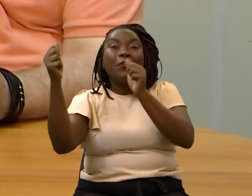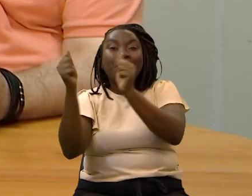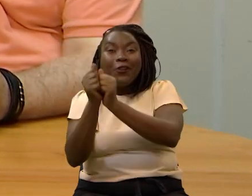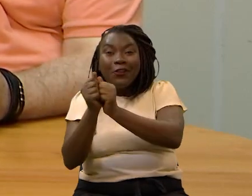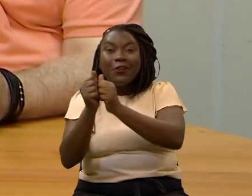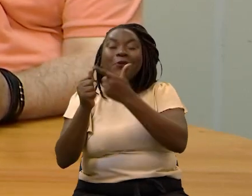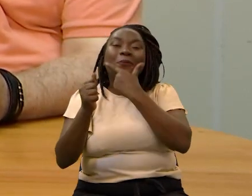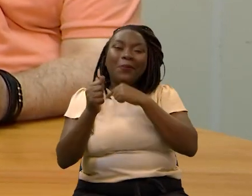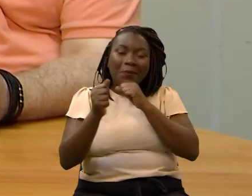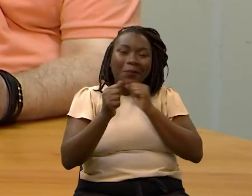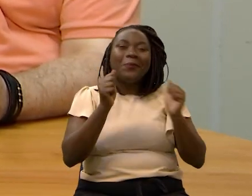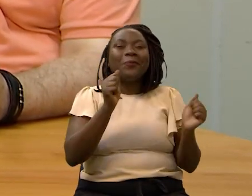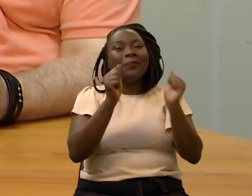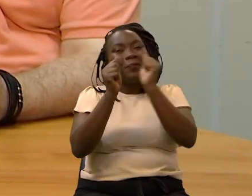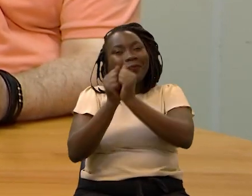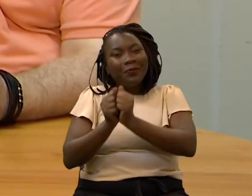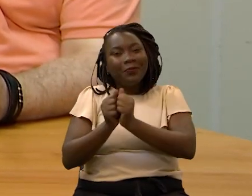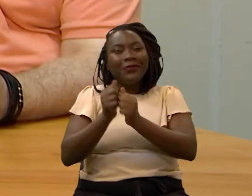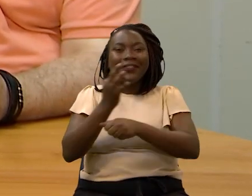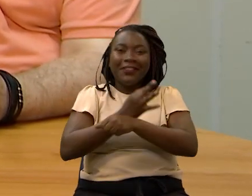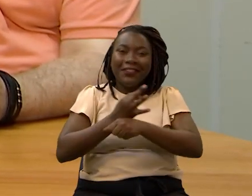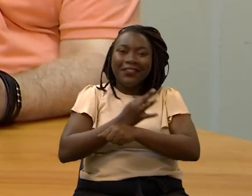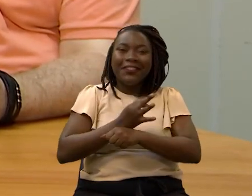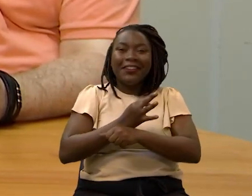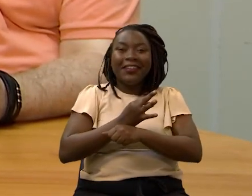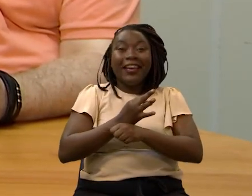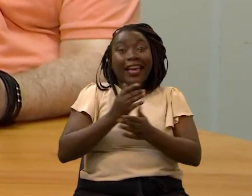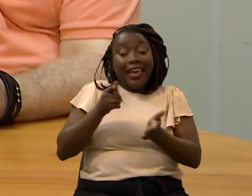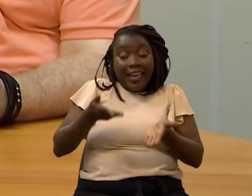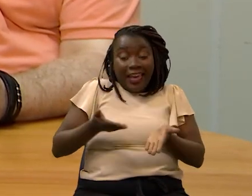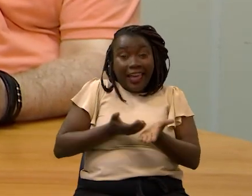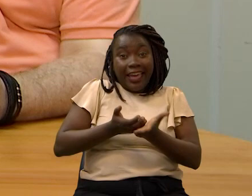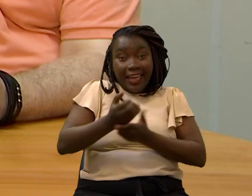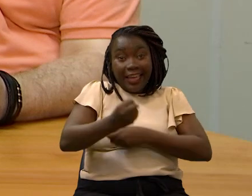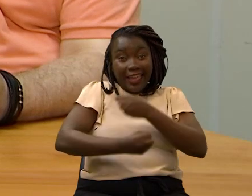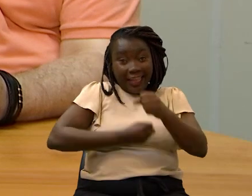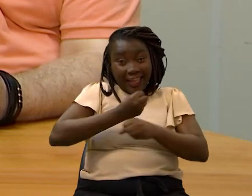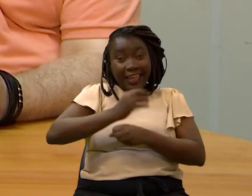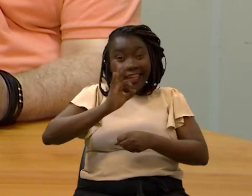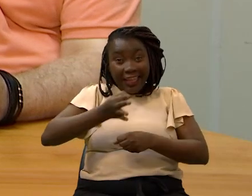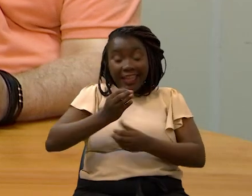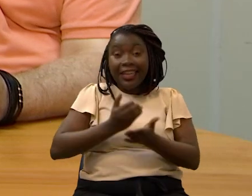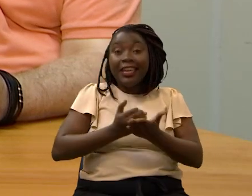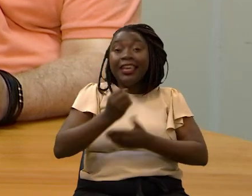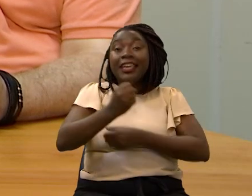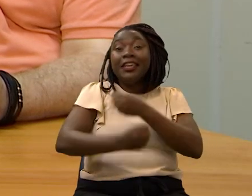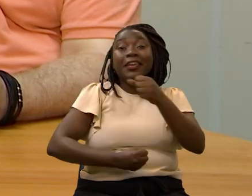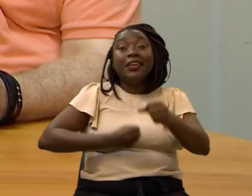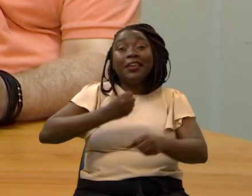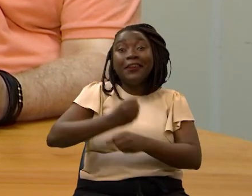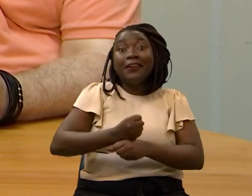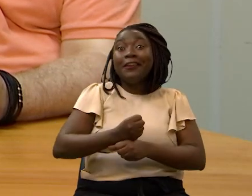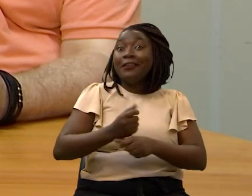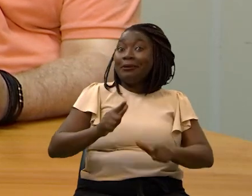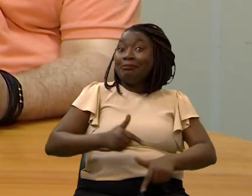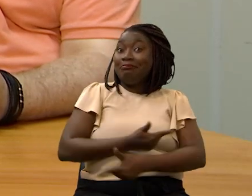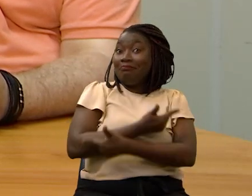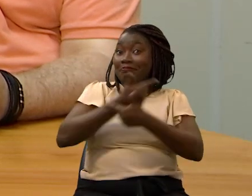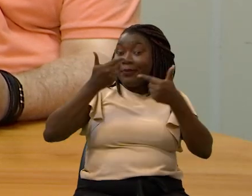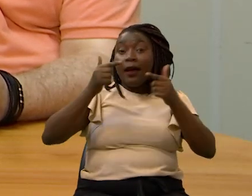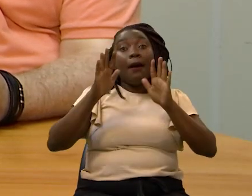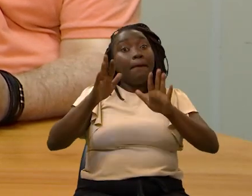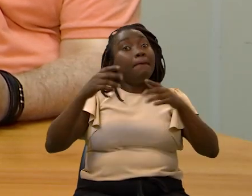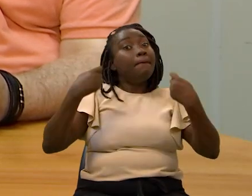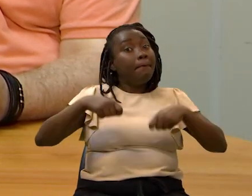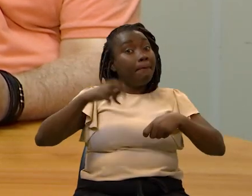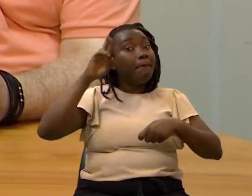vão para a casa dos avós para eles poderem passar esse começo de ano, né, para começar o ano com o pé direito, mas tem que